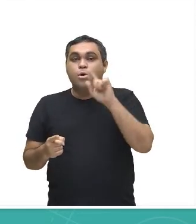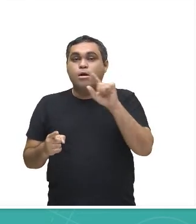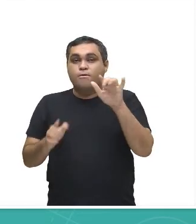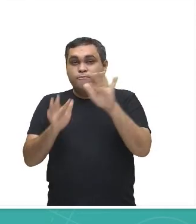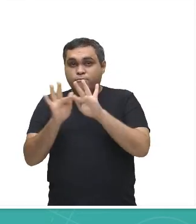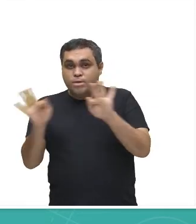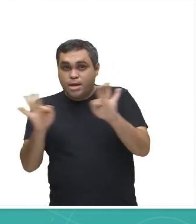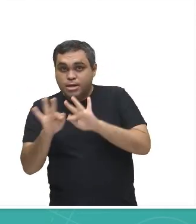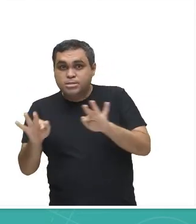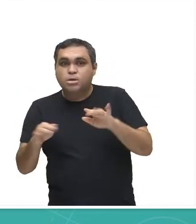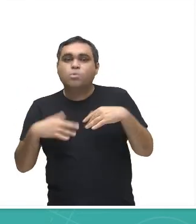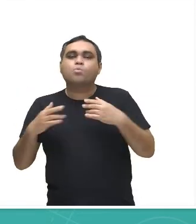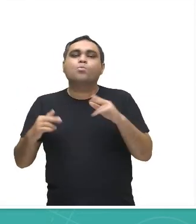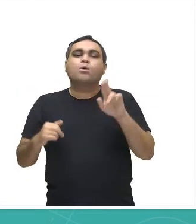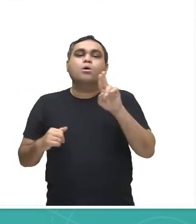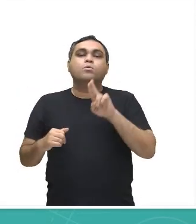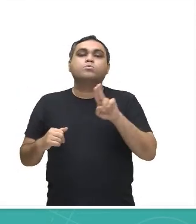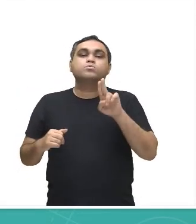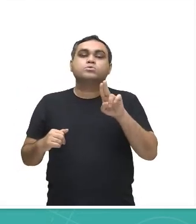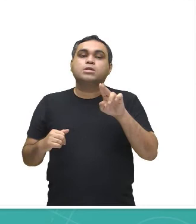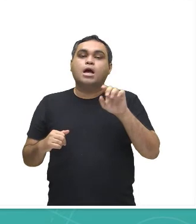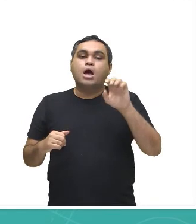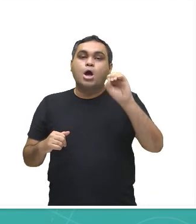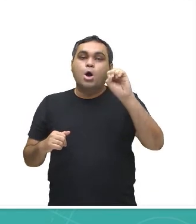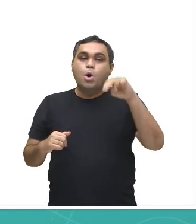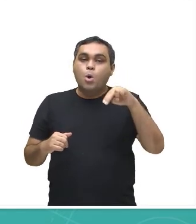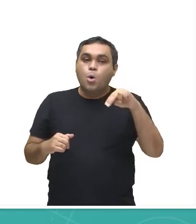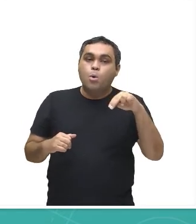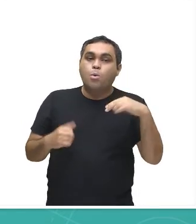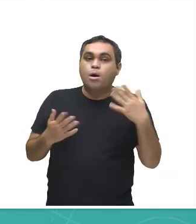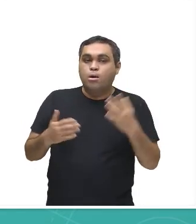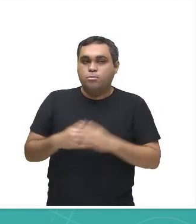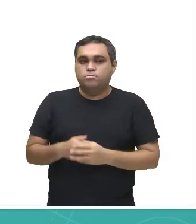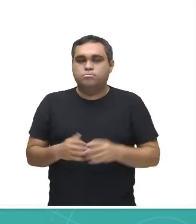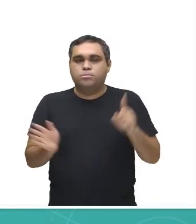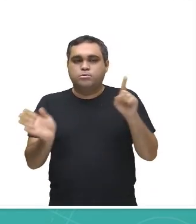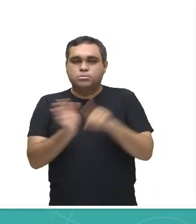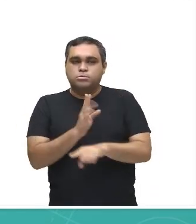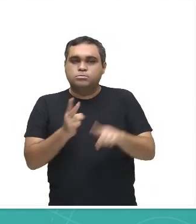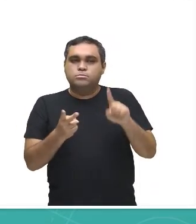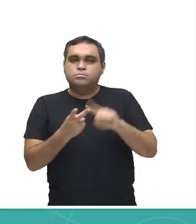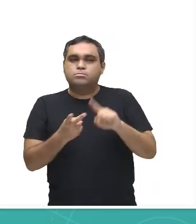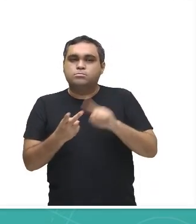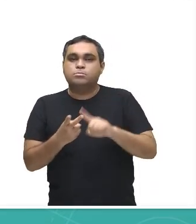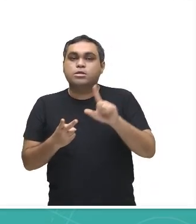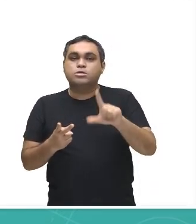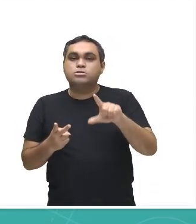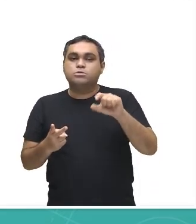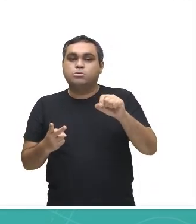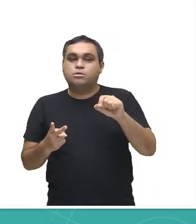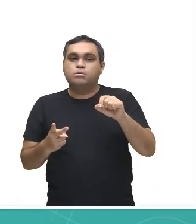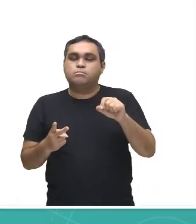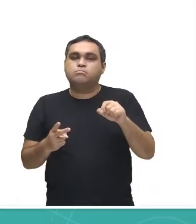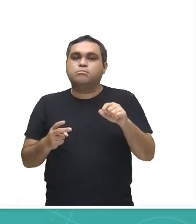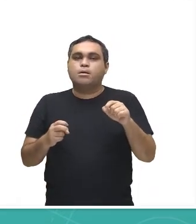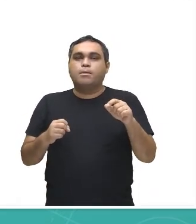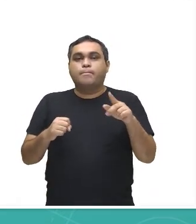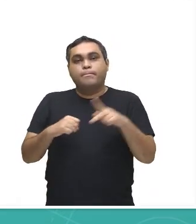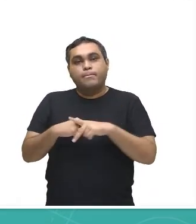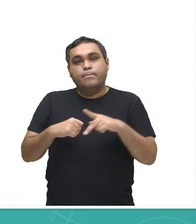on, só on, tá, gente? A to, let's go. Escolha a preposição de lugar adequada para